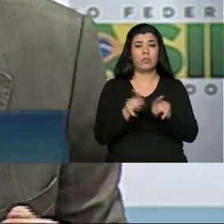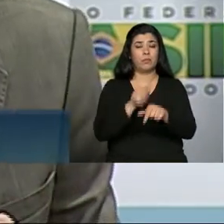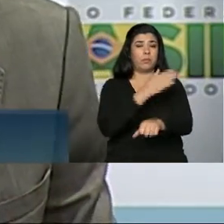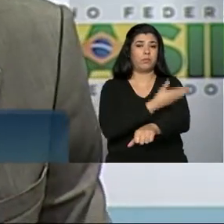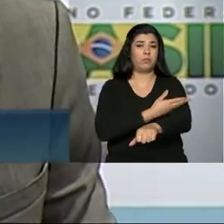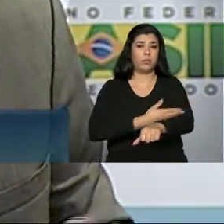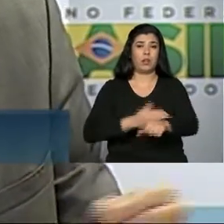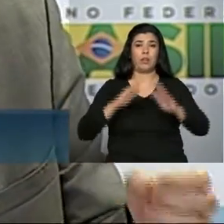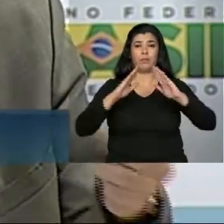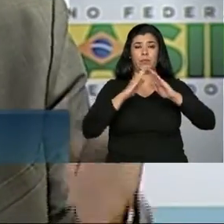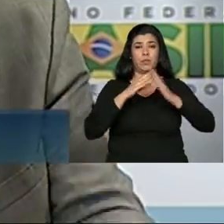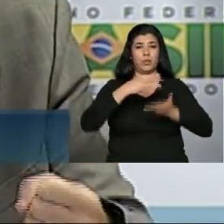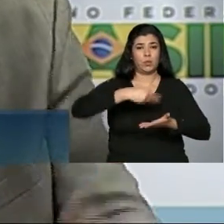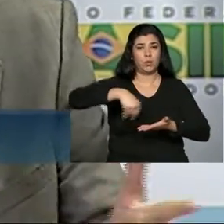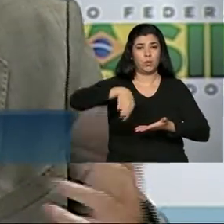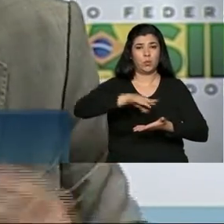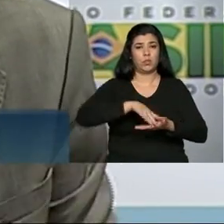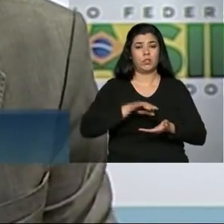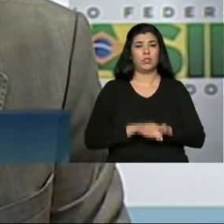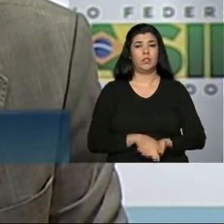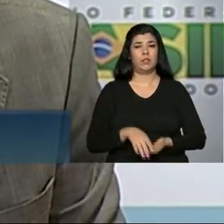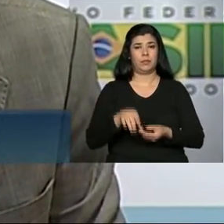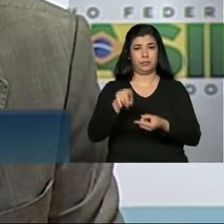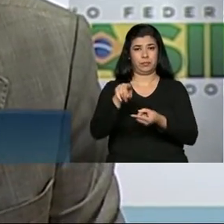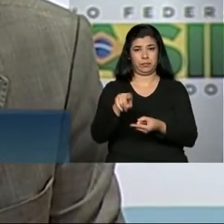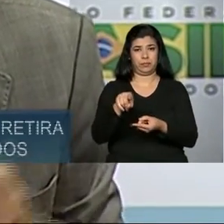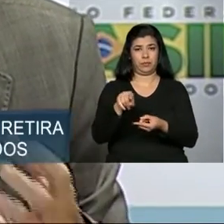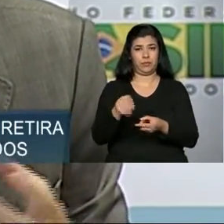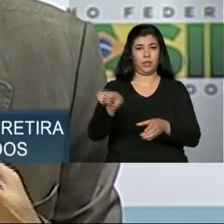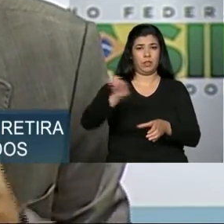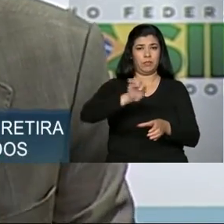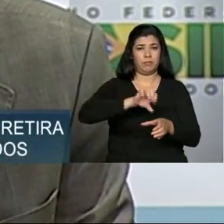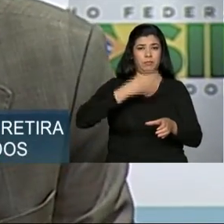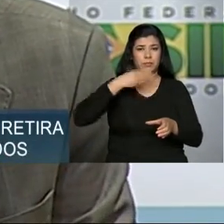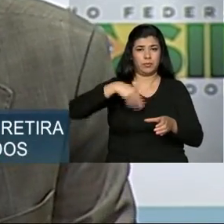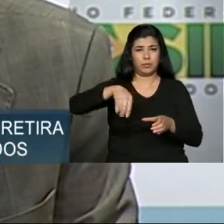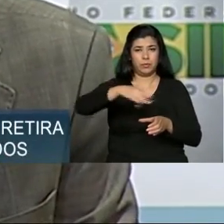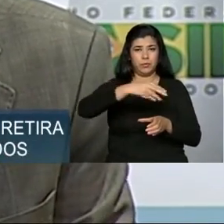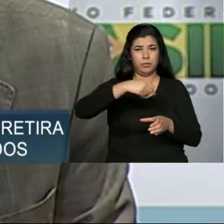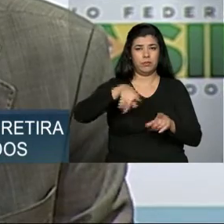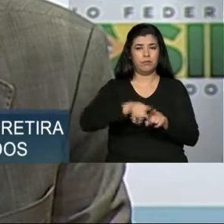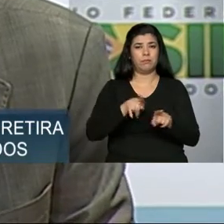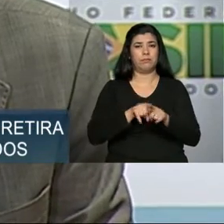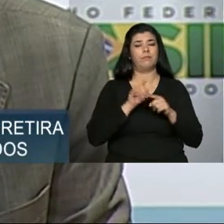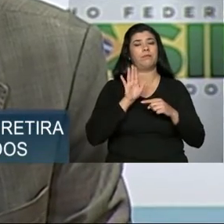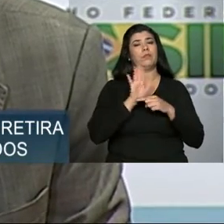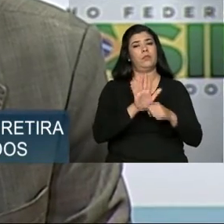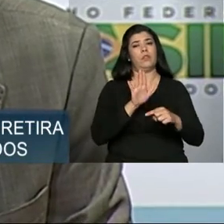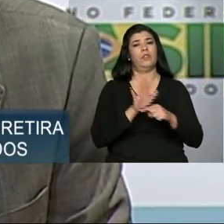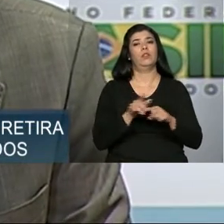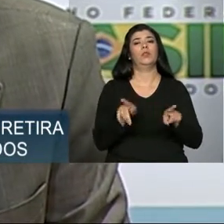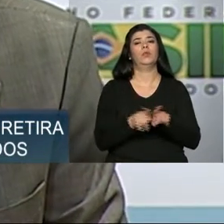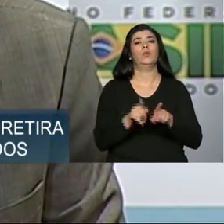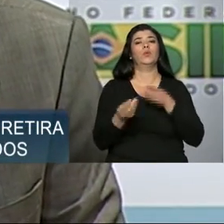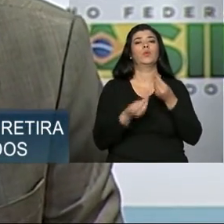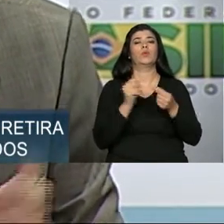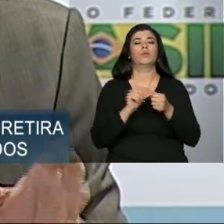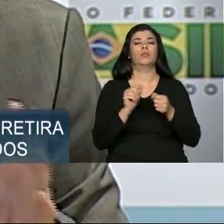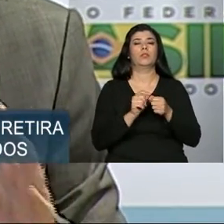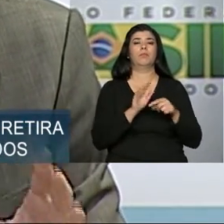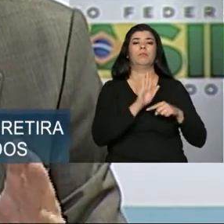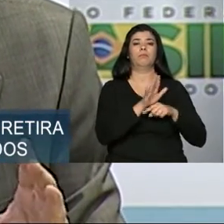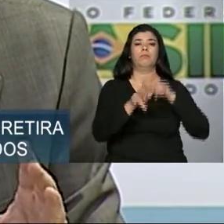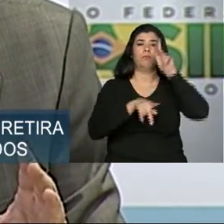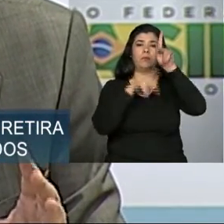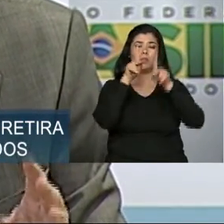hábitos culinários, na retirada do saleiro de cima da mesa, ou seja, uma forma de contribuir efetivamente para que a nossa